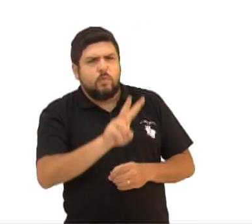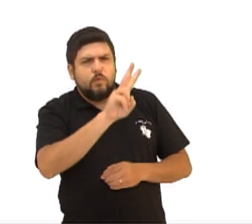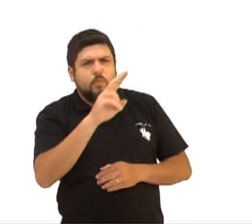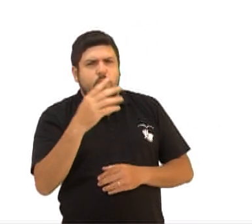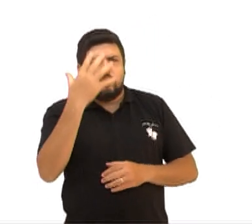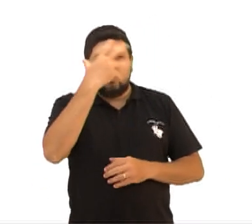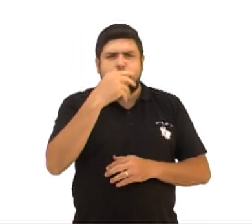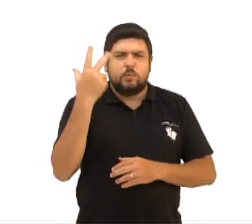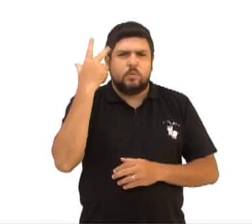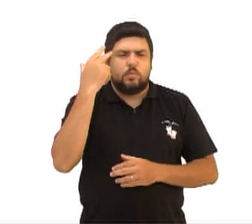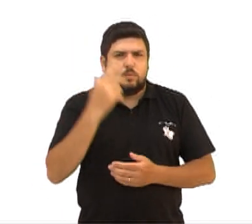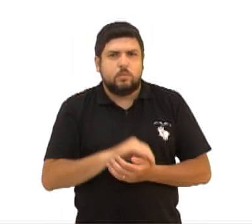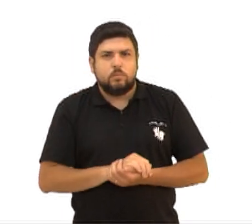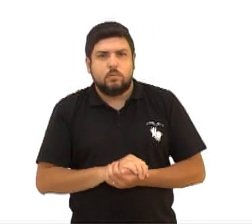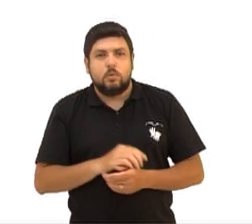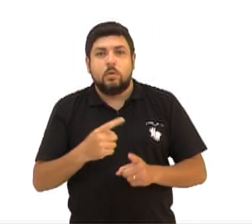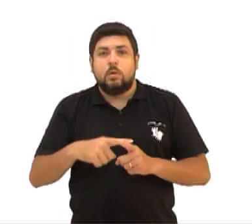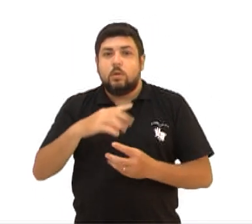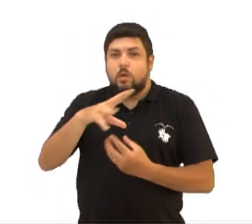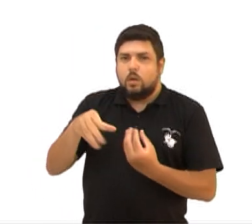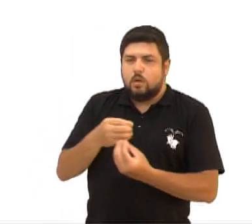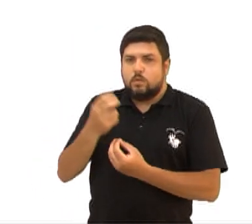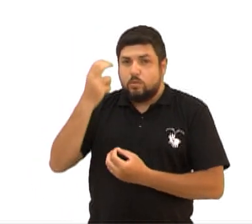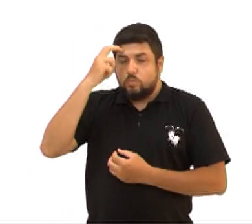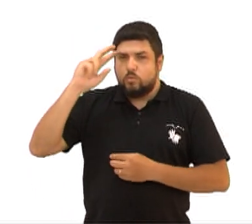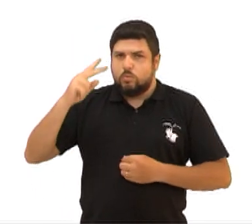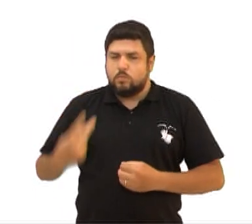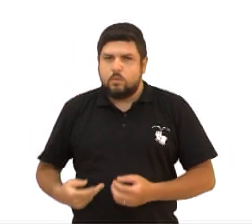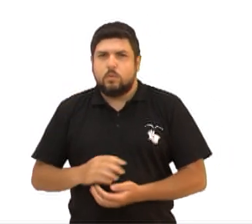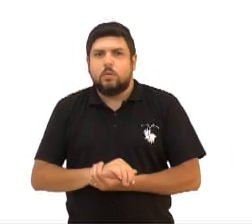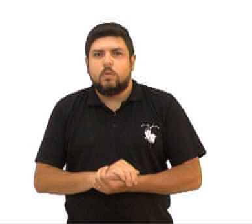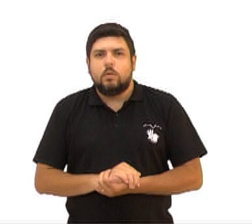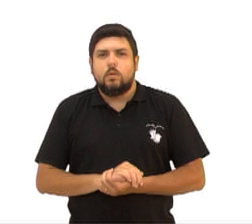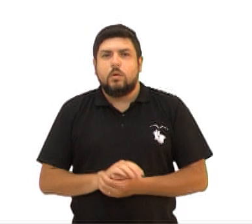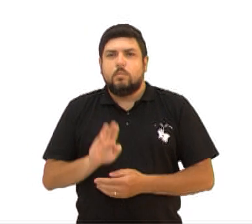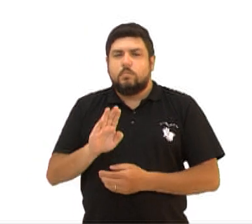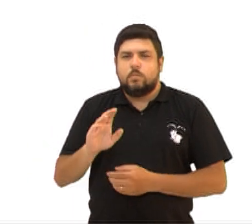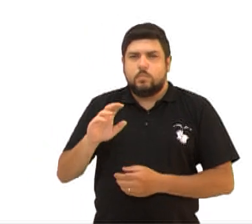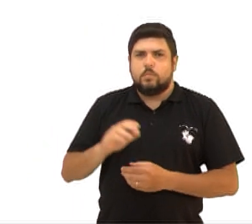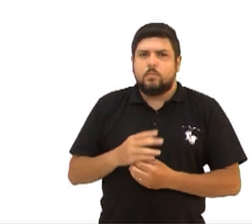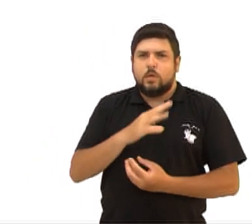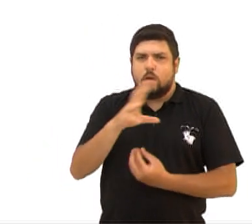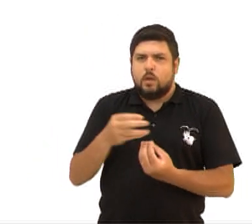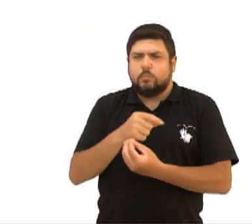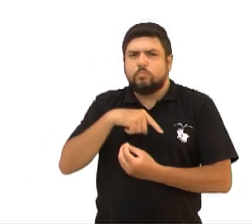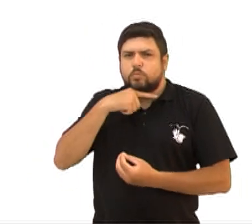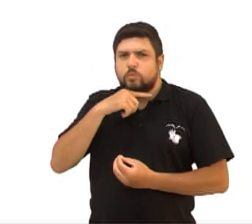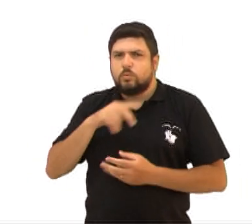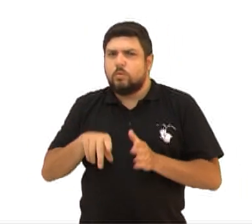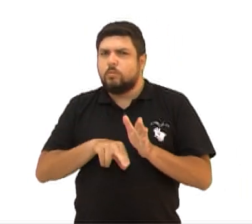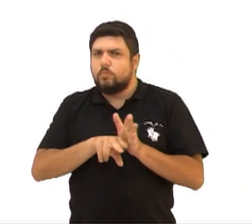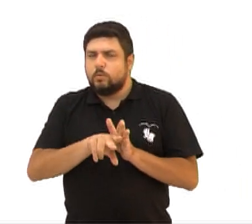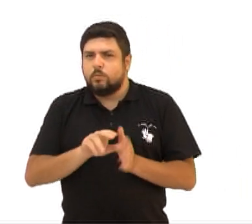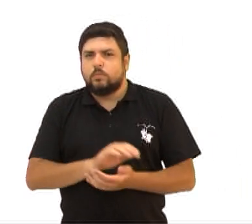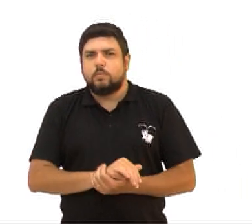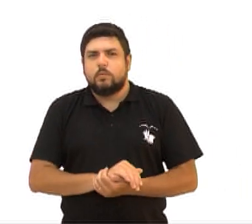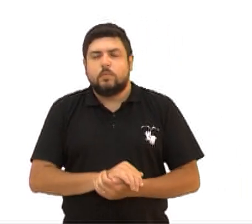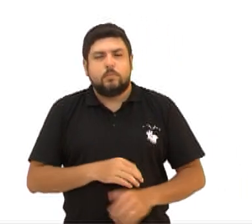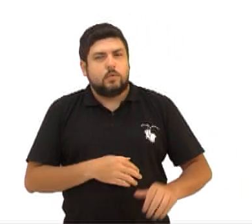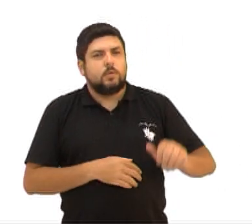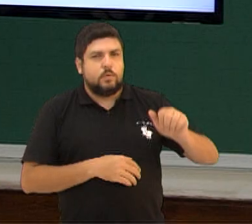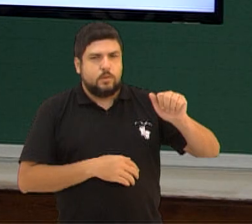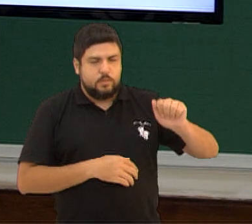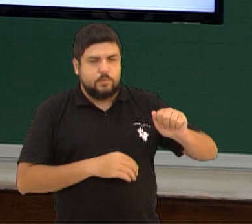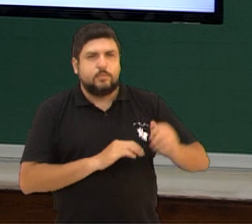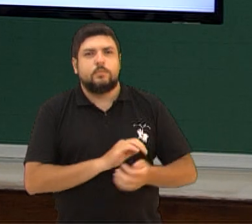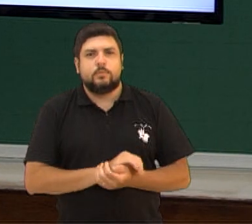A. Porque a arte é um momento da cultura humana? B. Porque a arte não é biológica? Resposta certa, letra A.